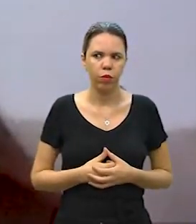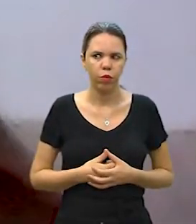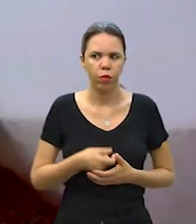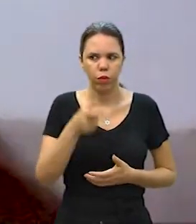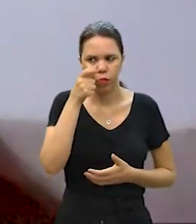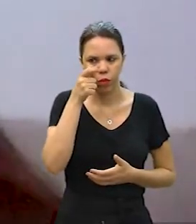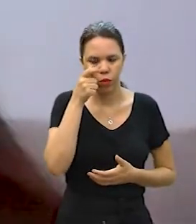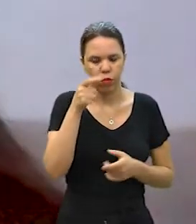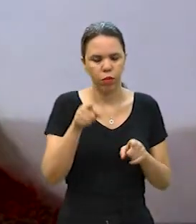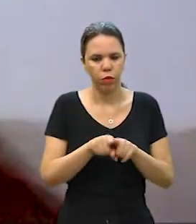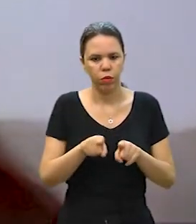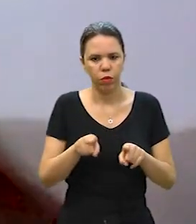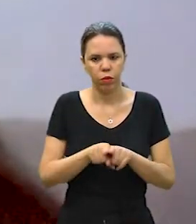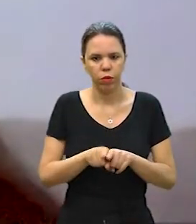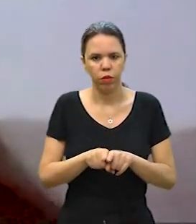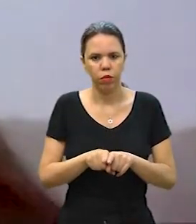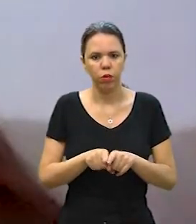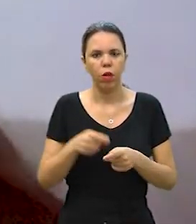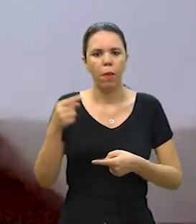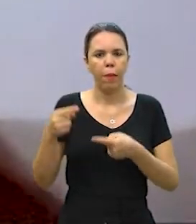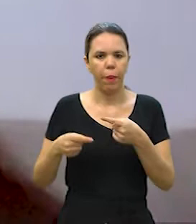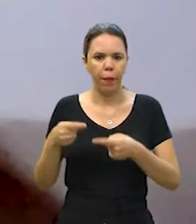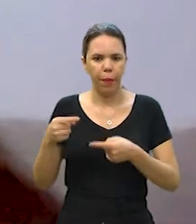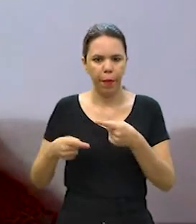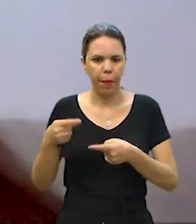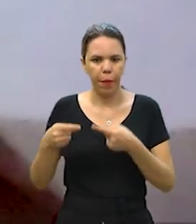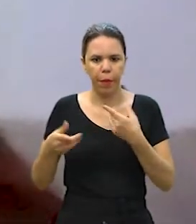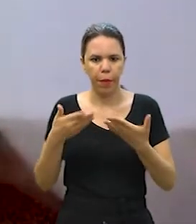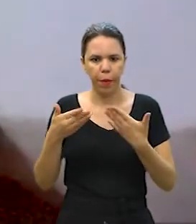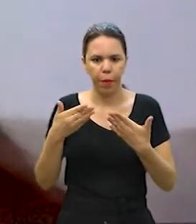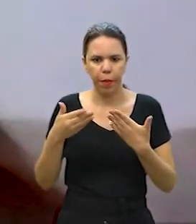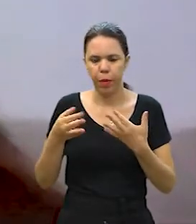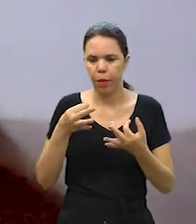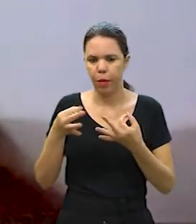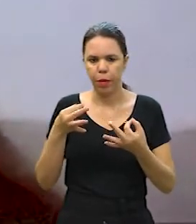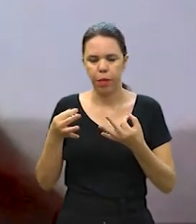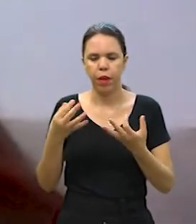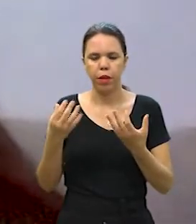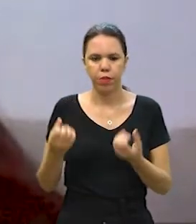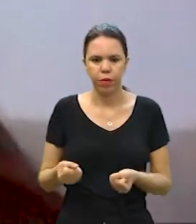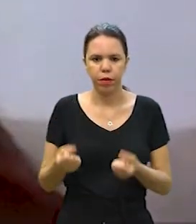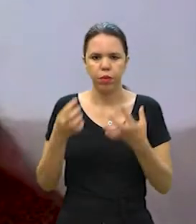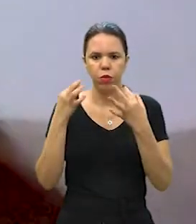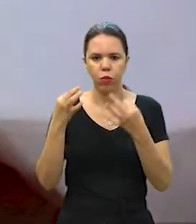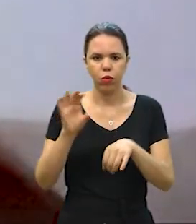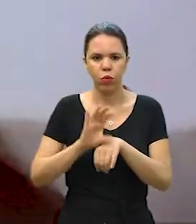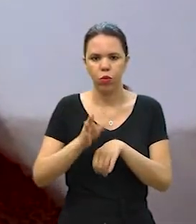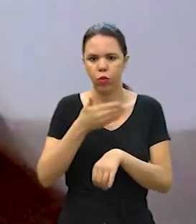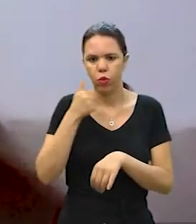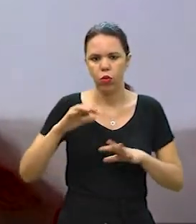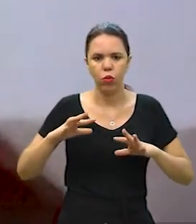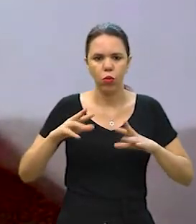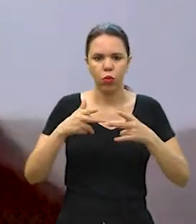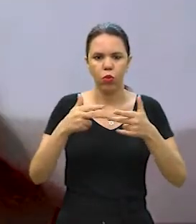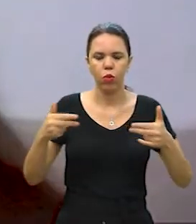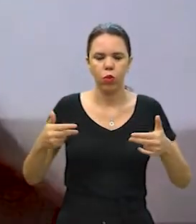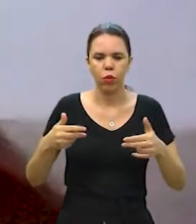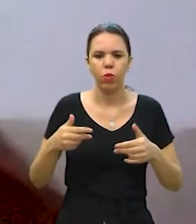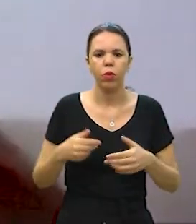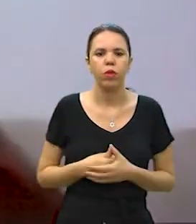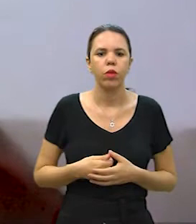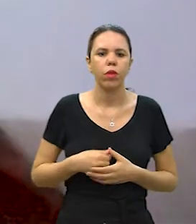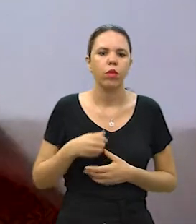eu vejo também é que a gente tem que ter essa discussão, escutar a comunidade, melhorar esses cursos também em todas as